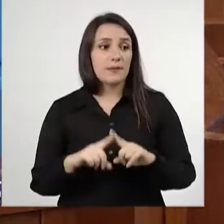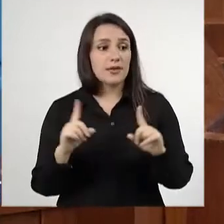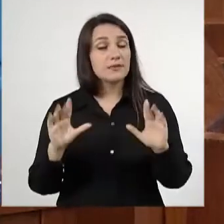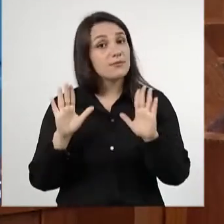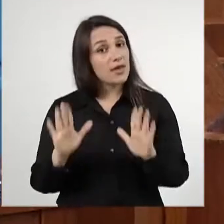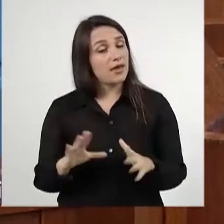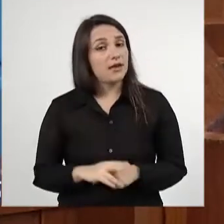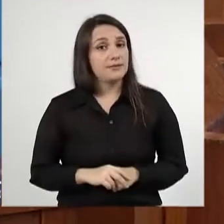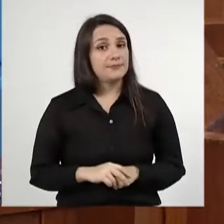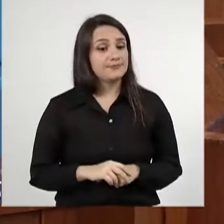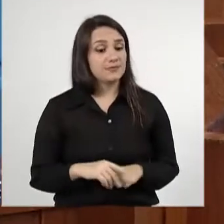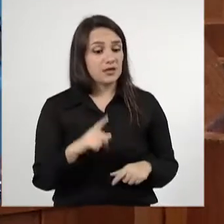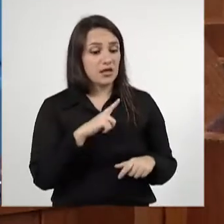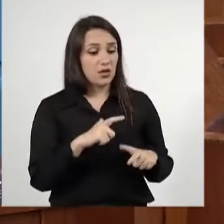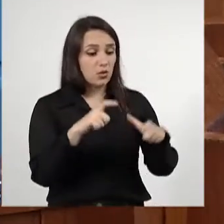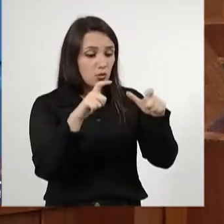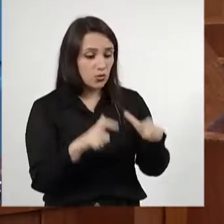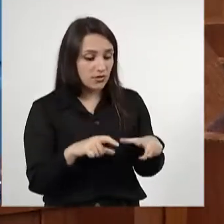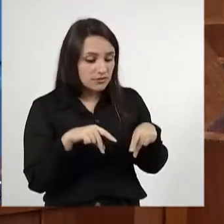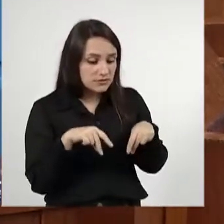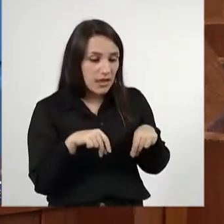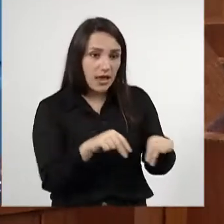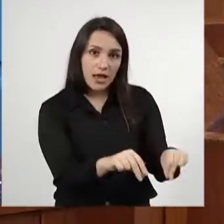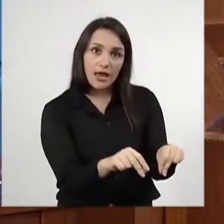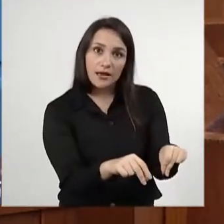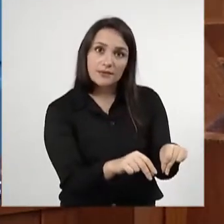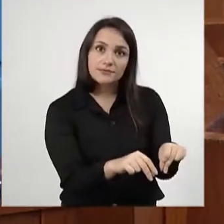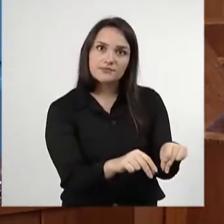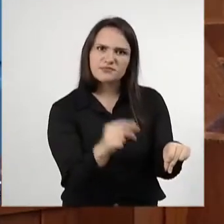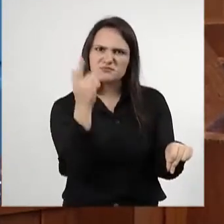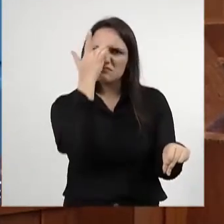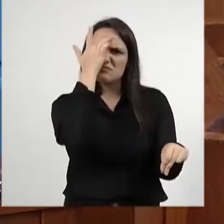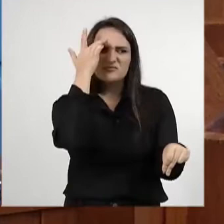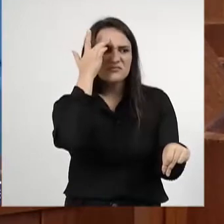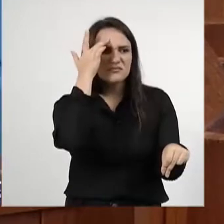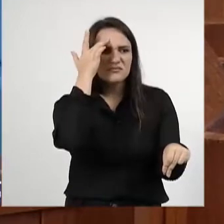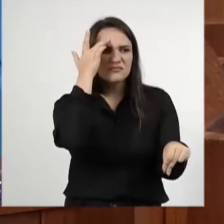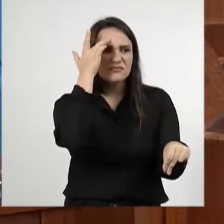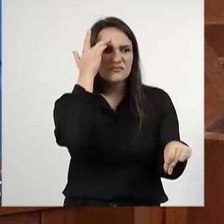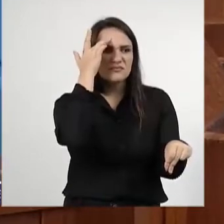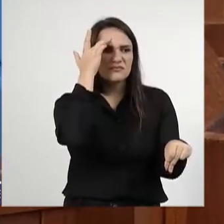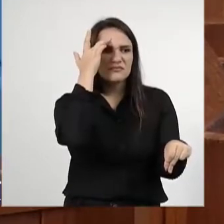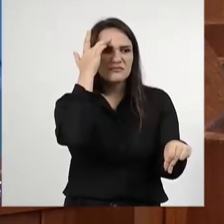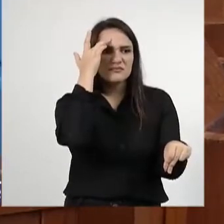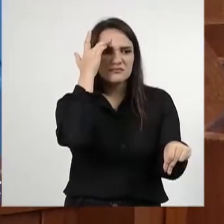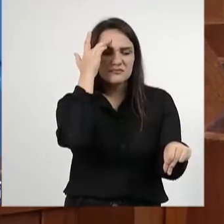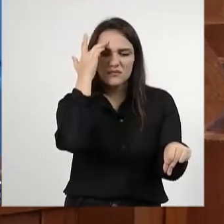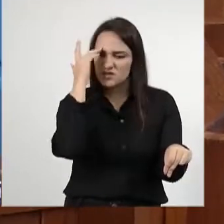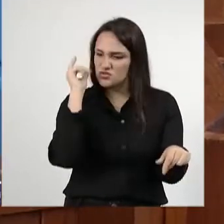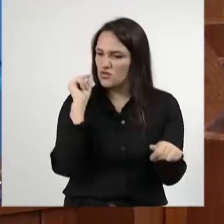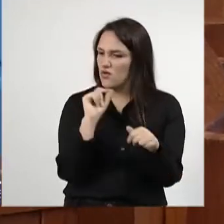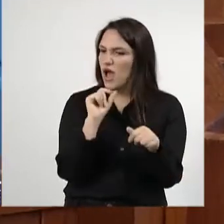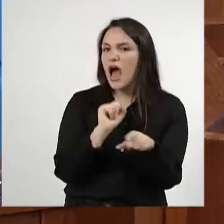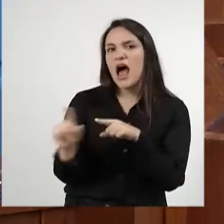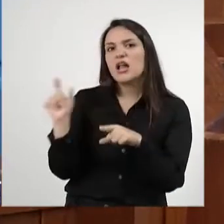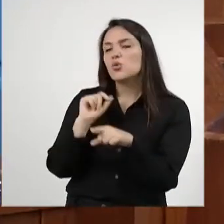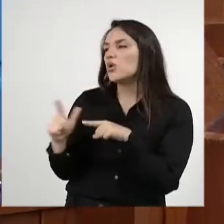lá, e eles fajutam, e arrenda a terra para terceiro